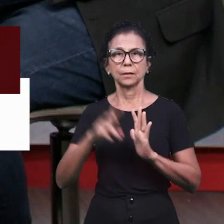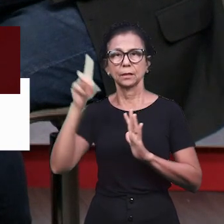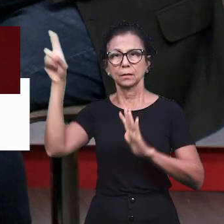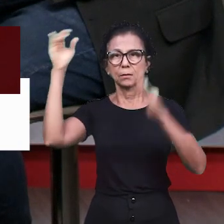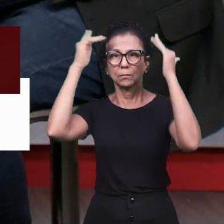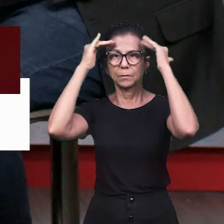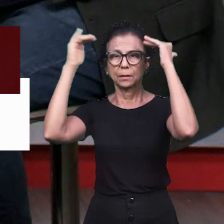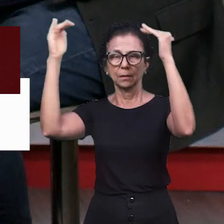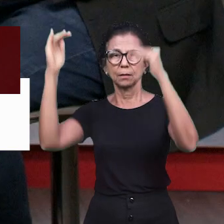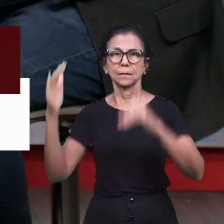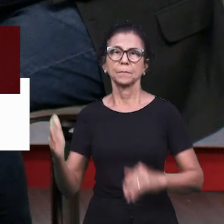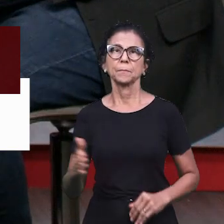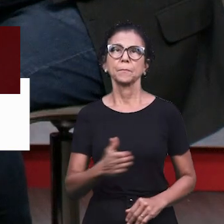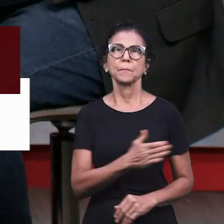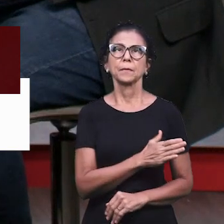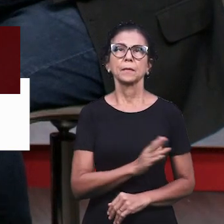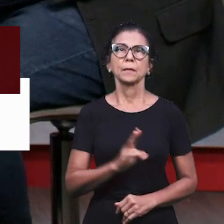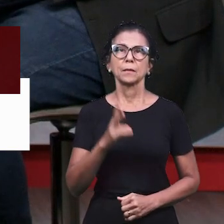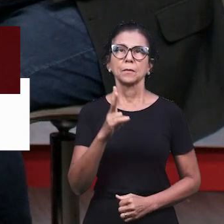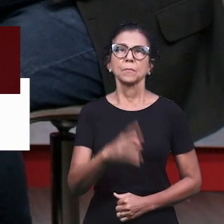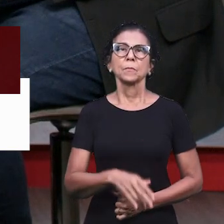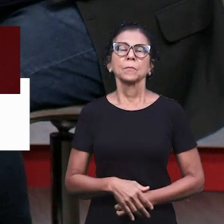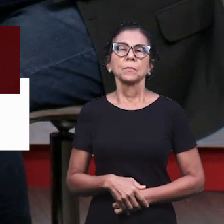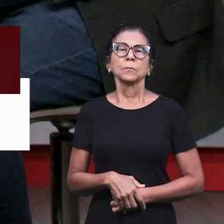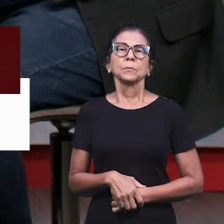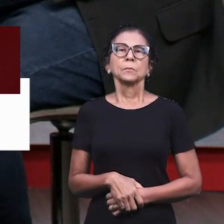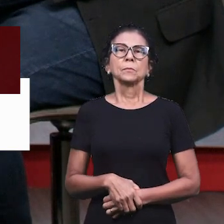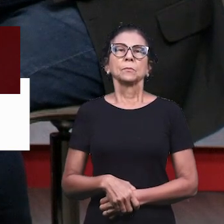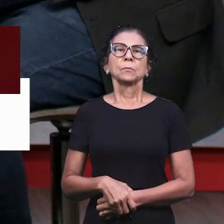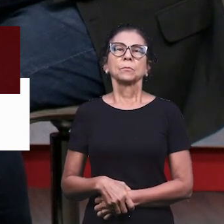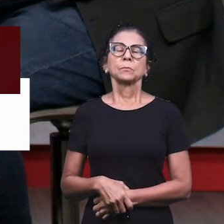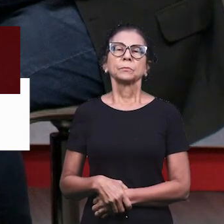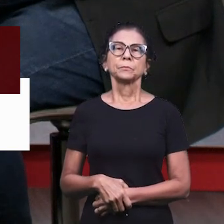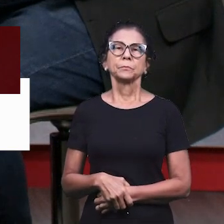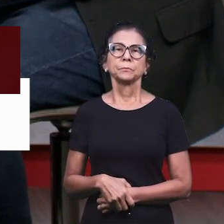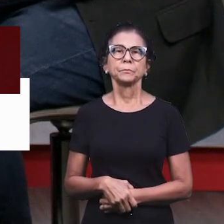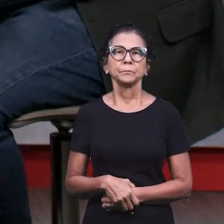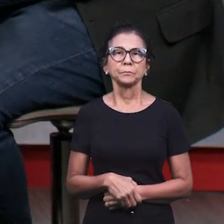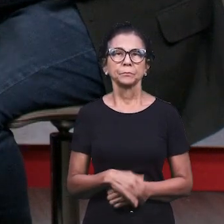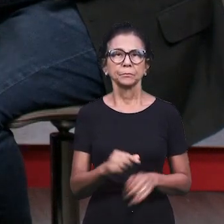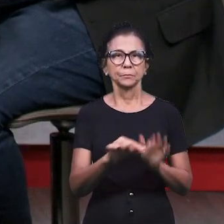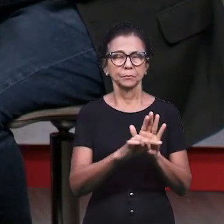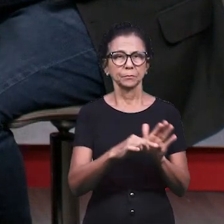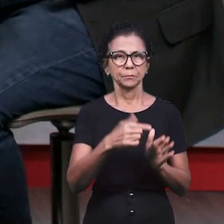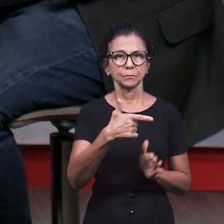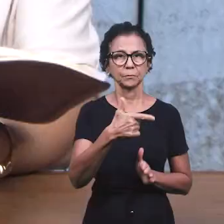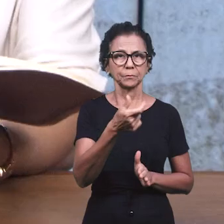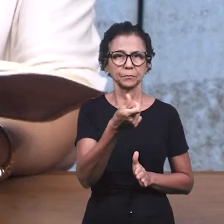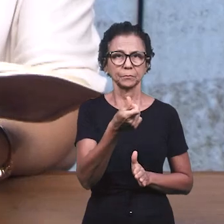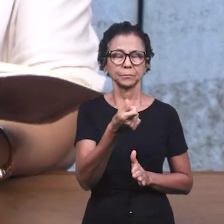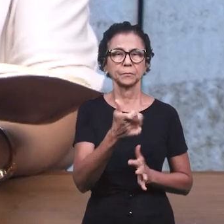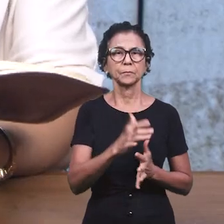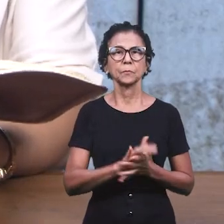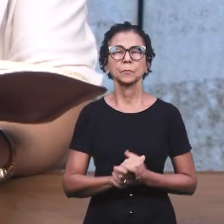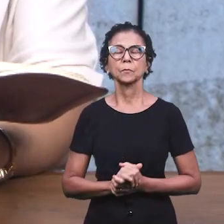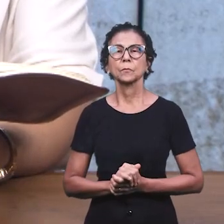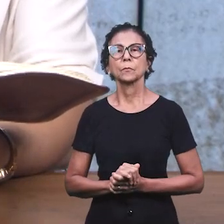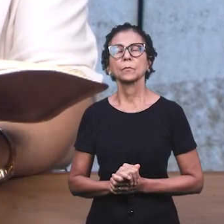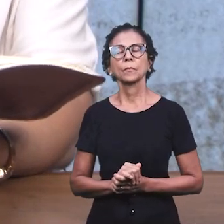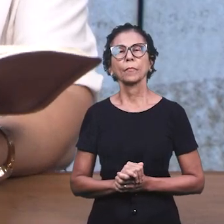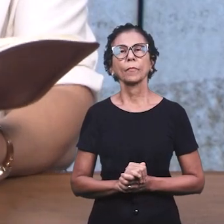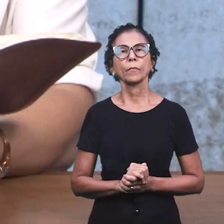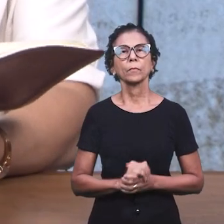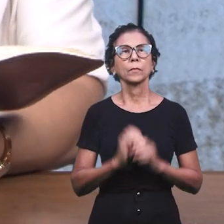Vamos prosseguir mais um pouco nessa leitura. Vamos agora ao versículo 26. Depois falou o Senhor